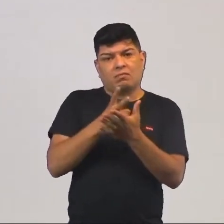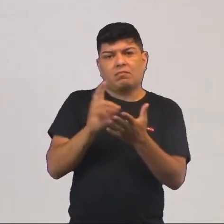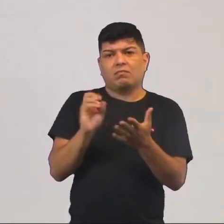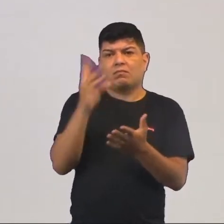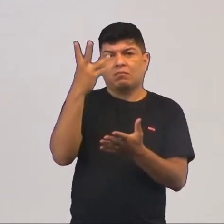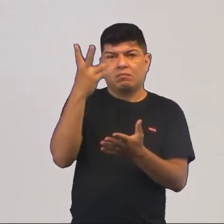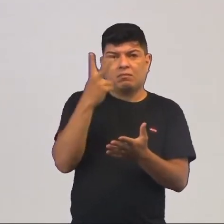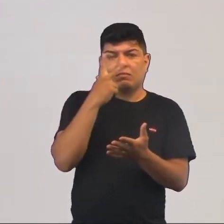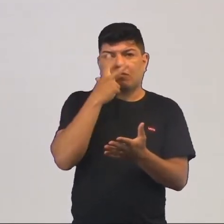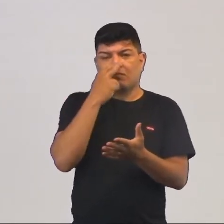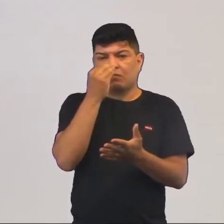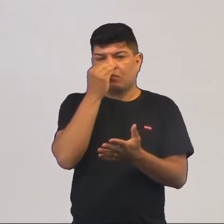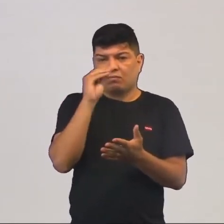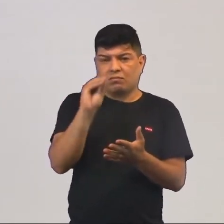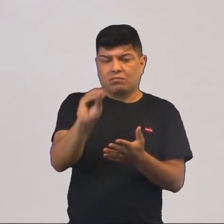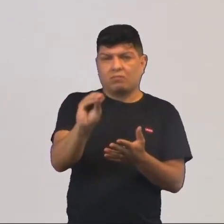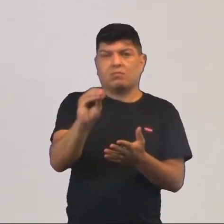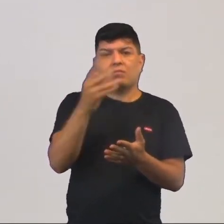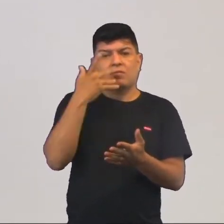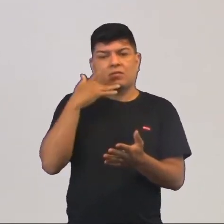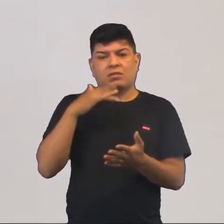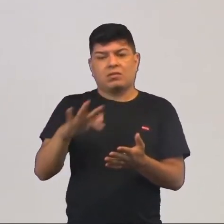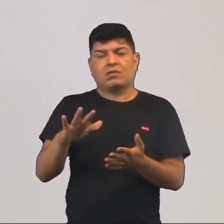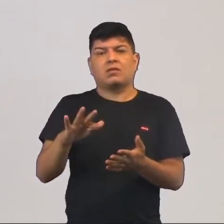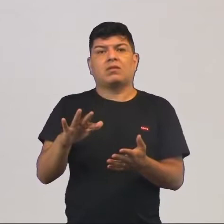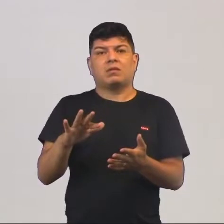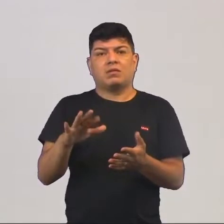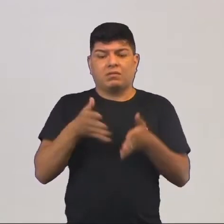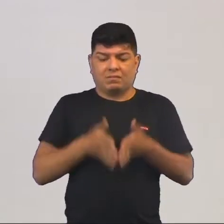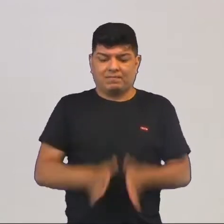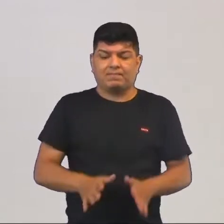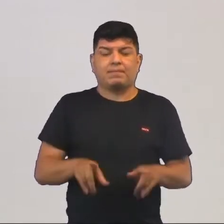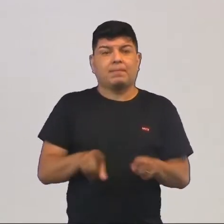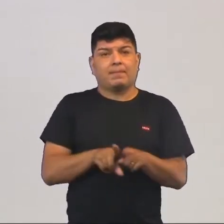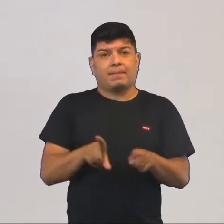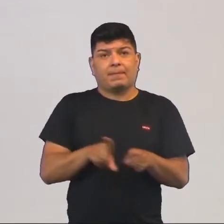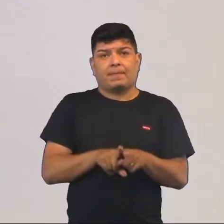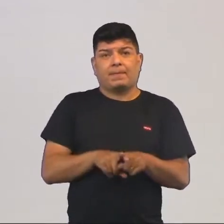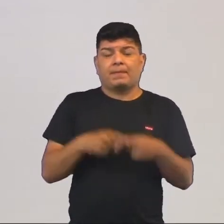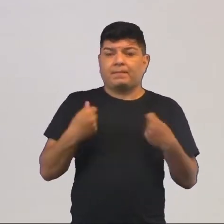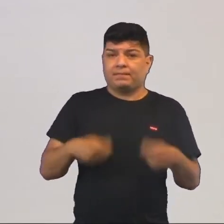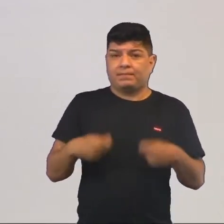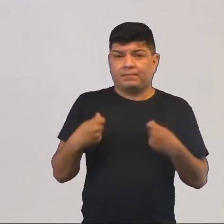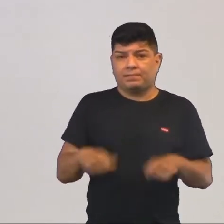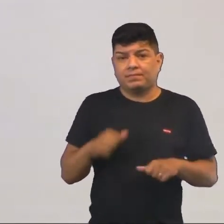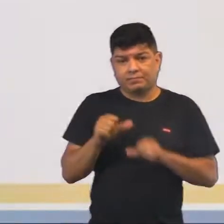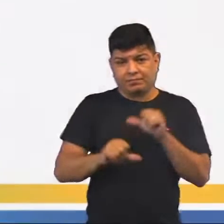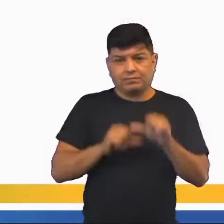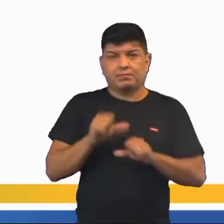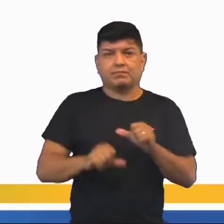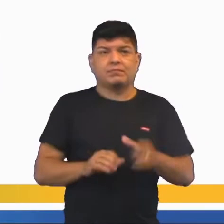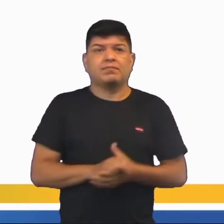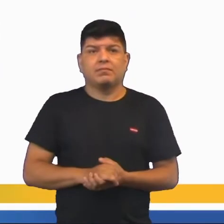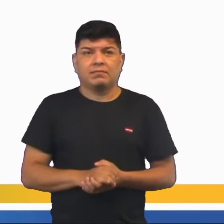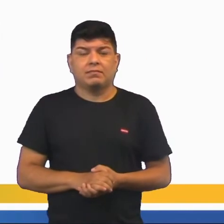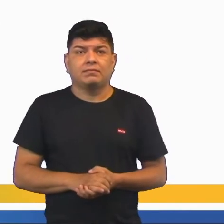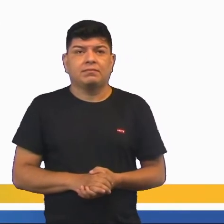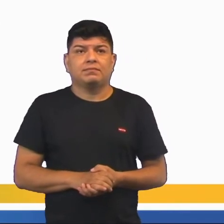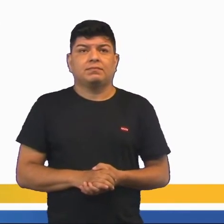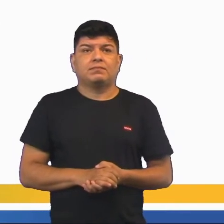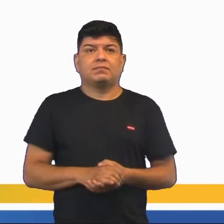caso de desprezo pela criança, até pela criança recém-nascida, isso precisa mudar,